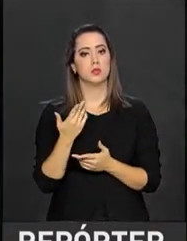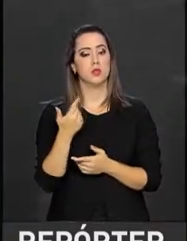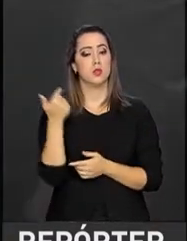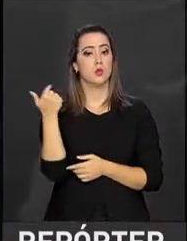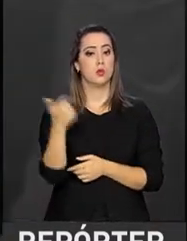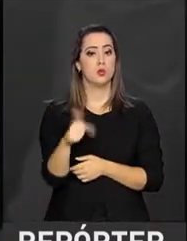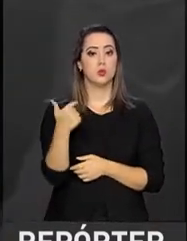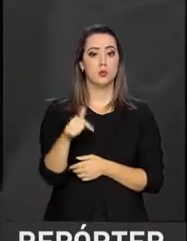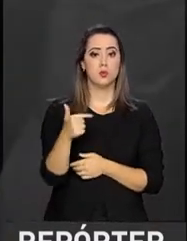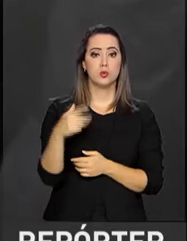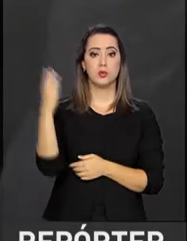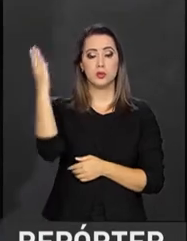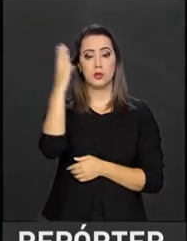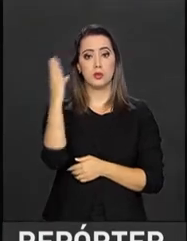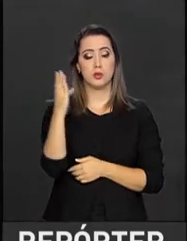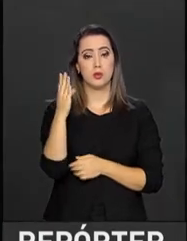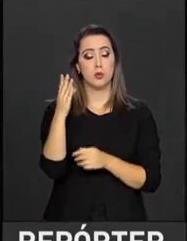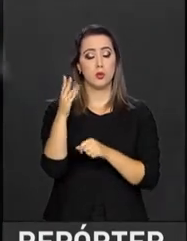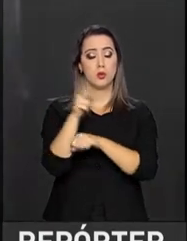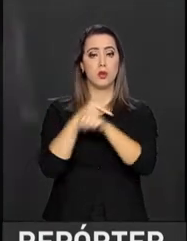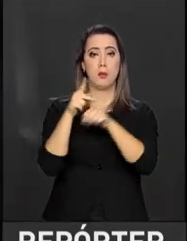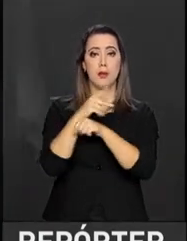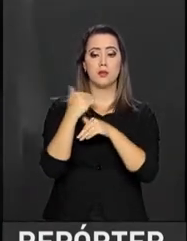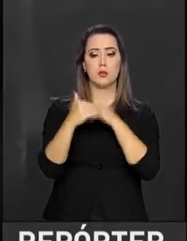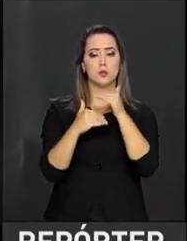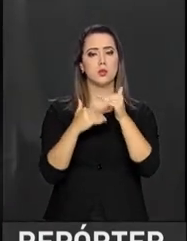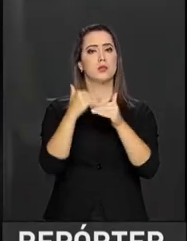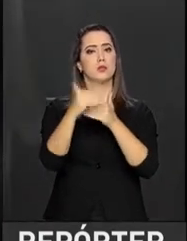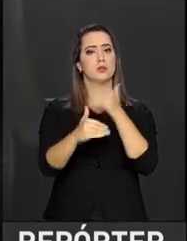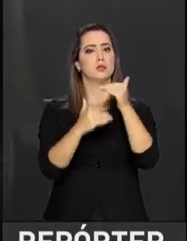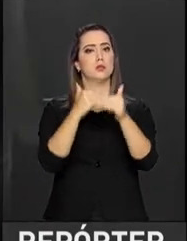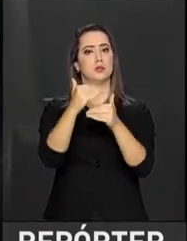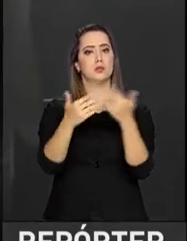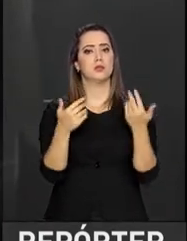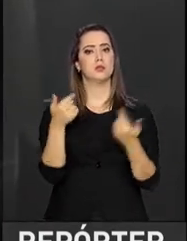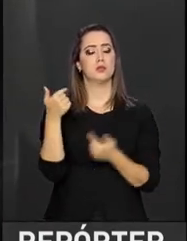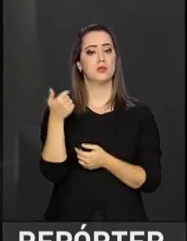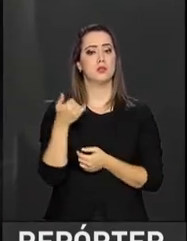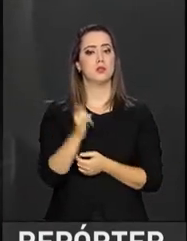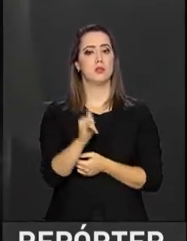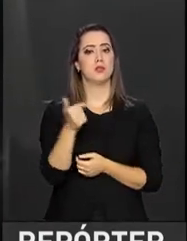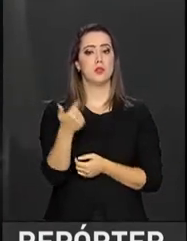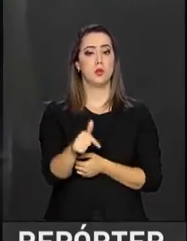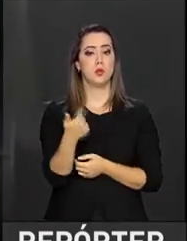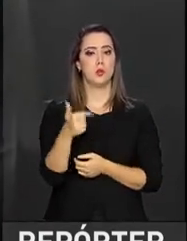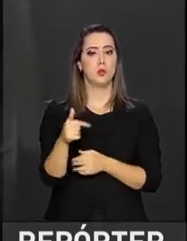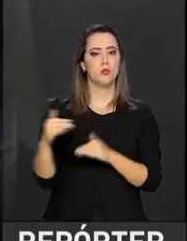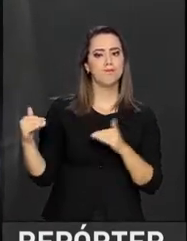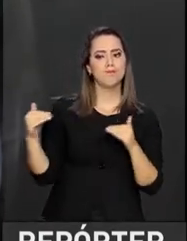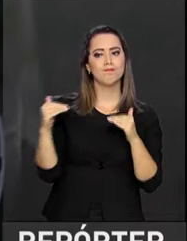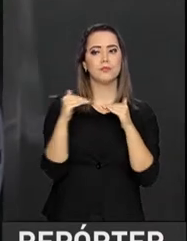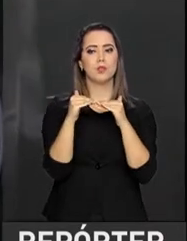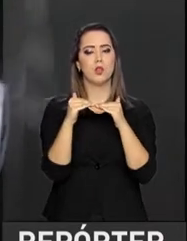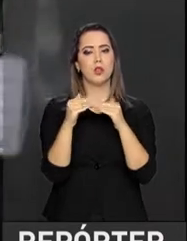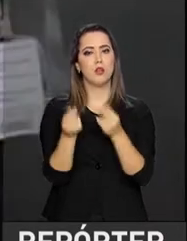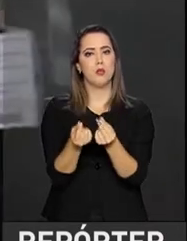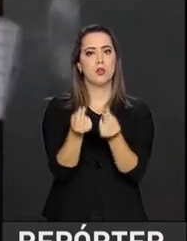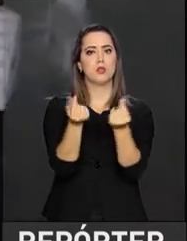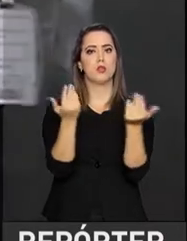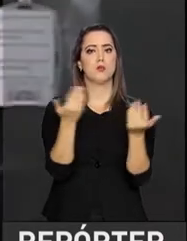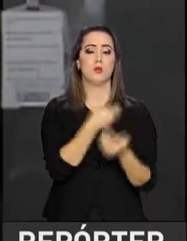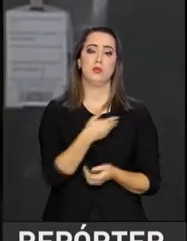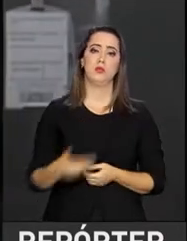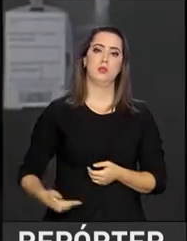existe país com crescimento com desenvolvimento sem equilíbrio nas contas públicas